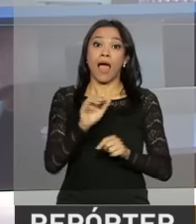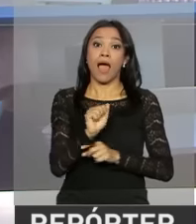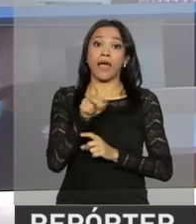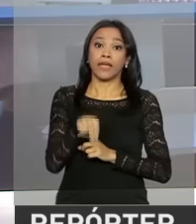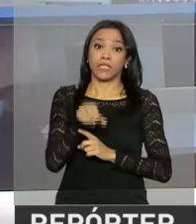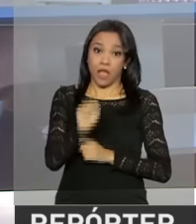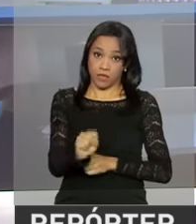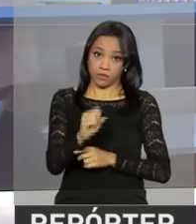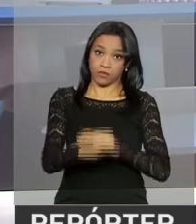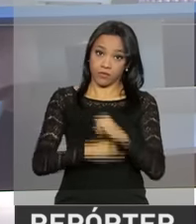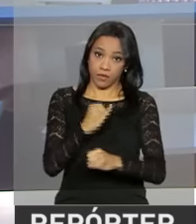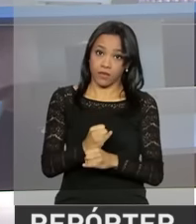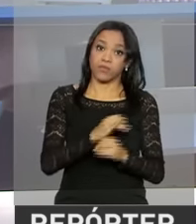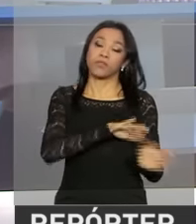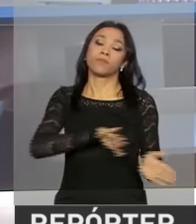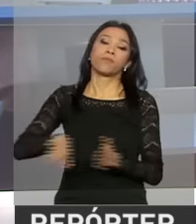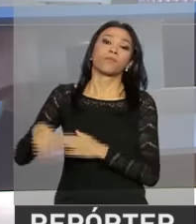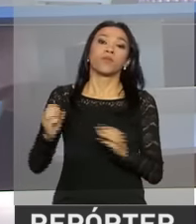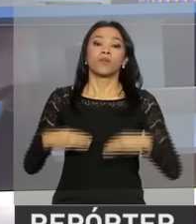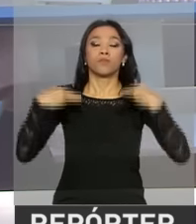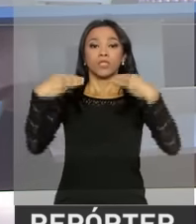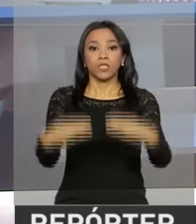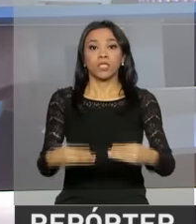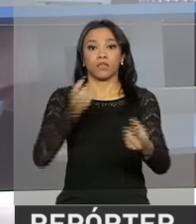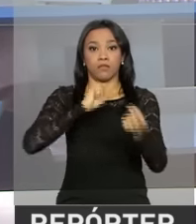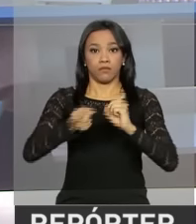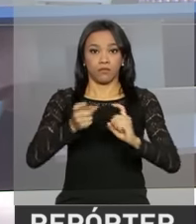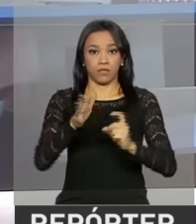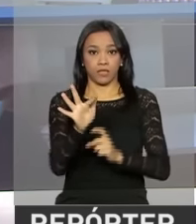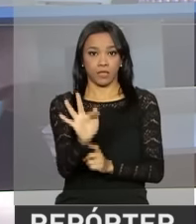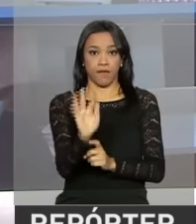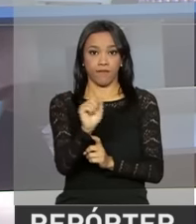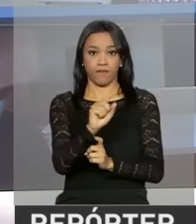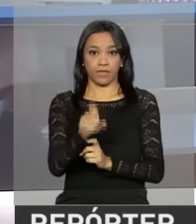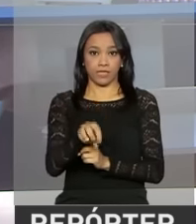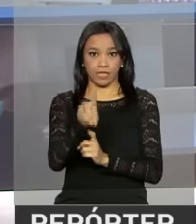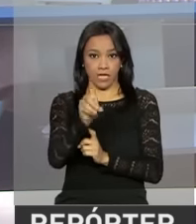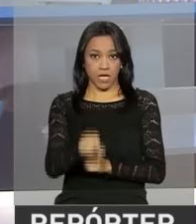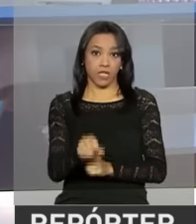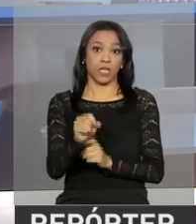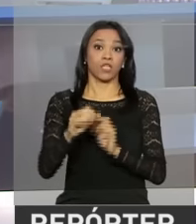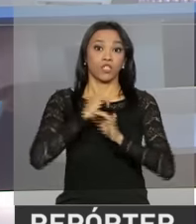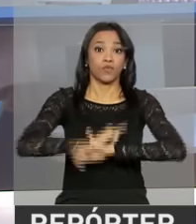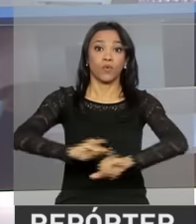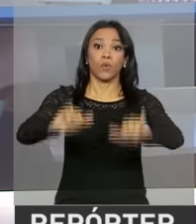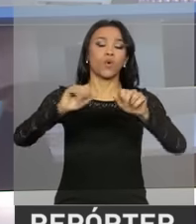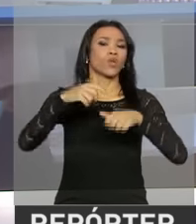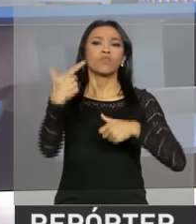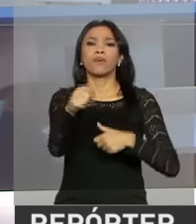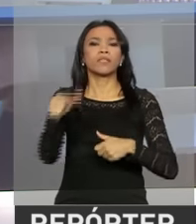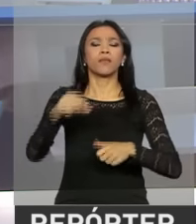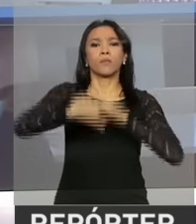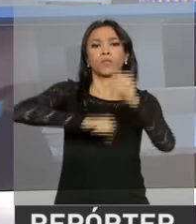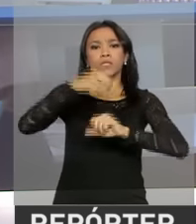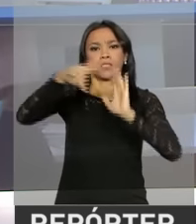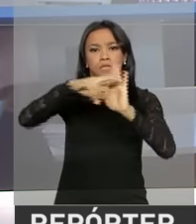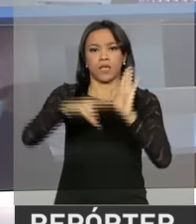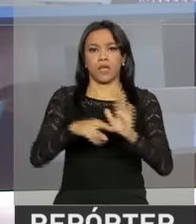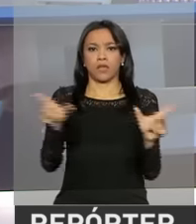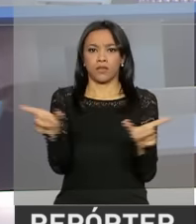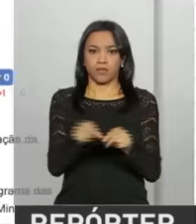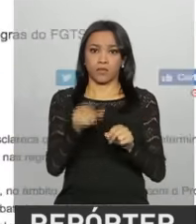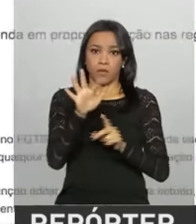E o Ministério da Fazenda divulgou em nota que não vai haver alterações nas regras do